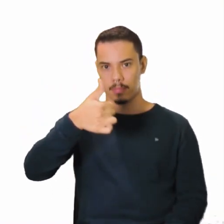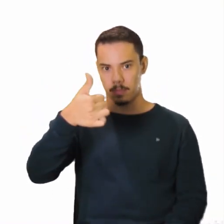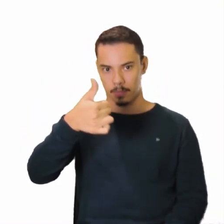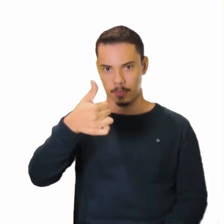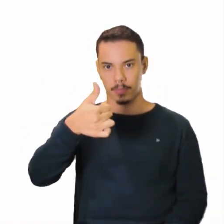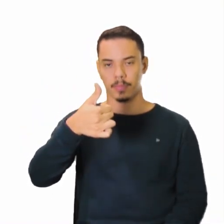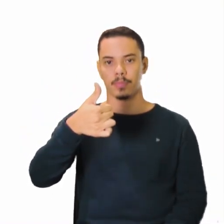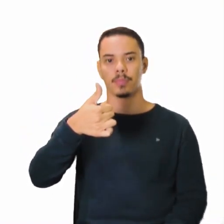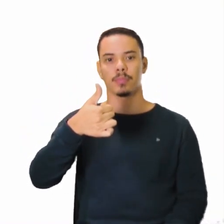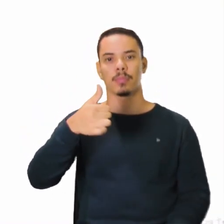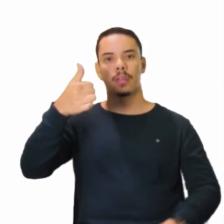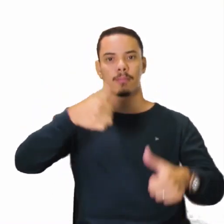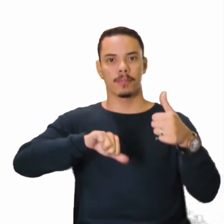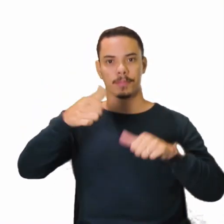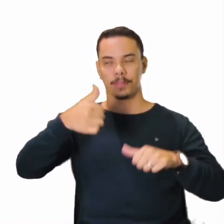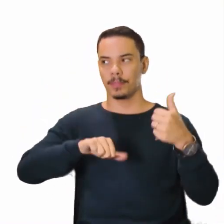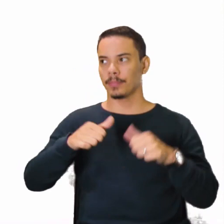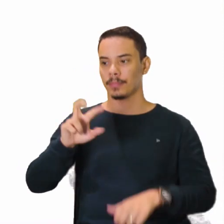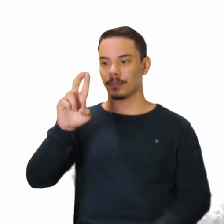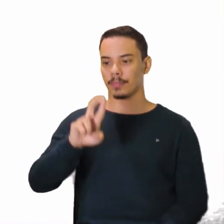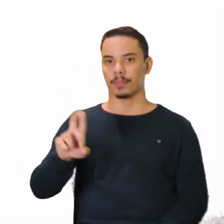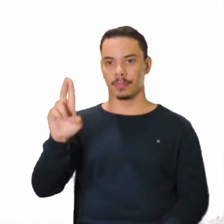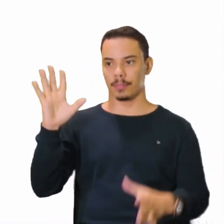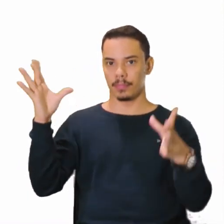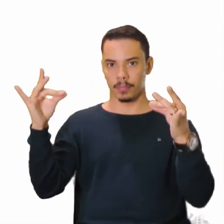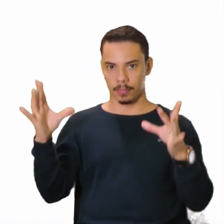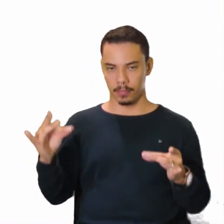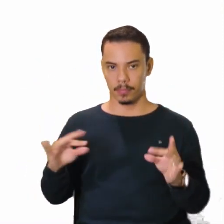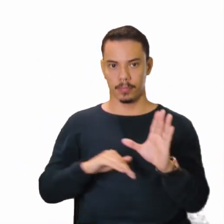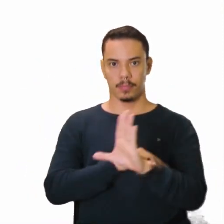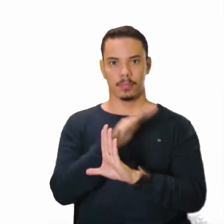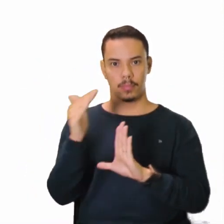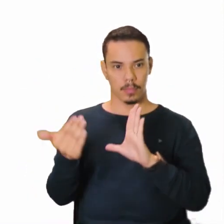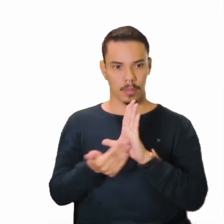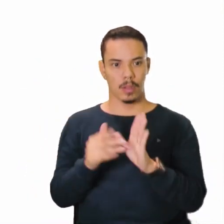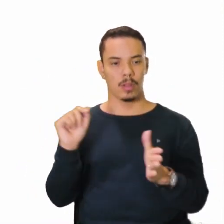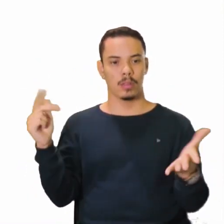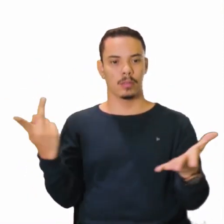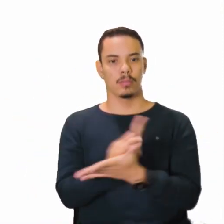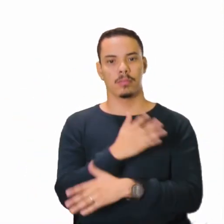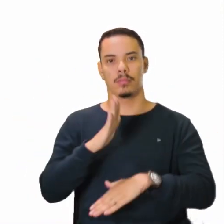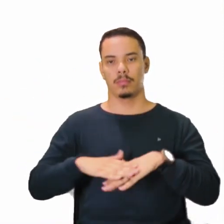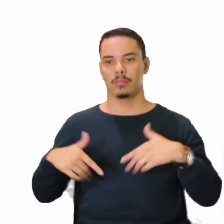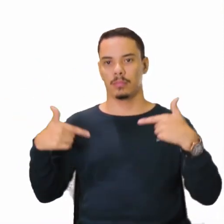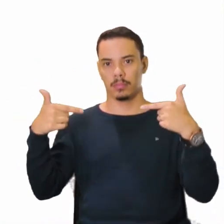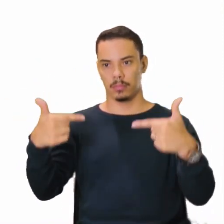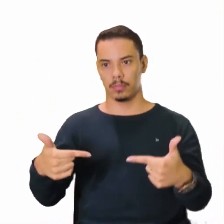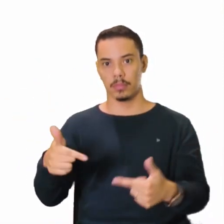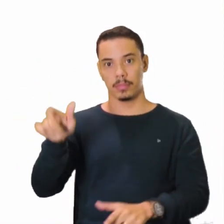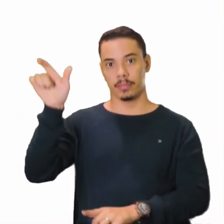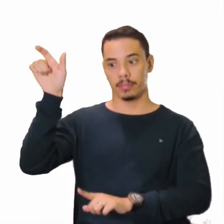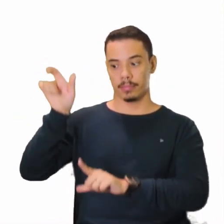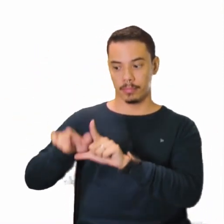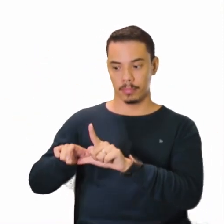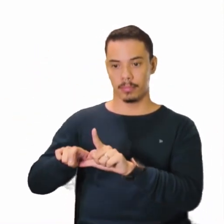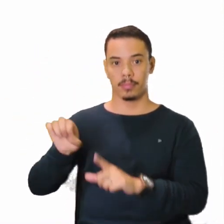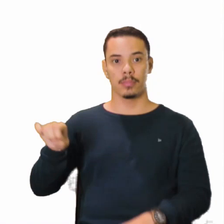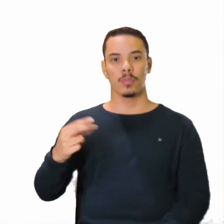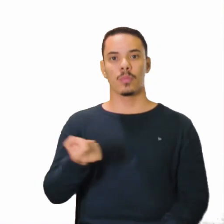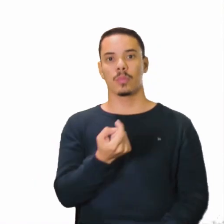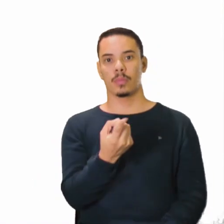isso? Analisar, observar os detalhes, onde acontece a ação, quem é o personagem ou quem são